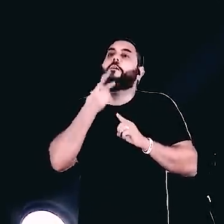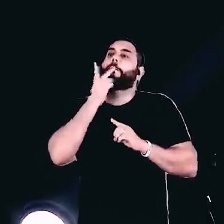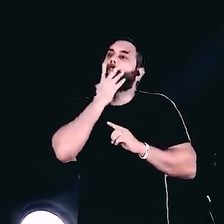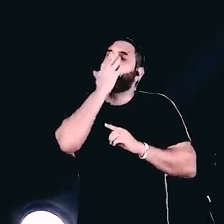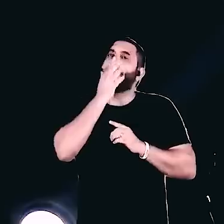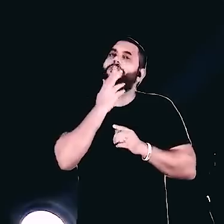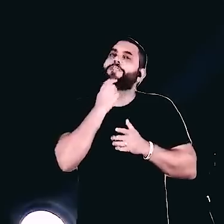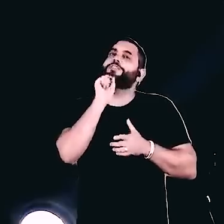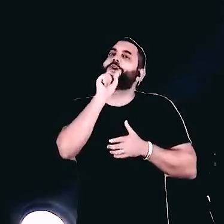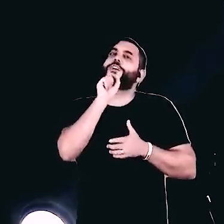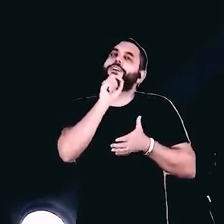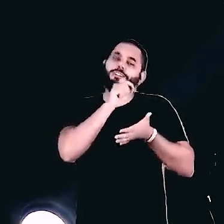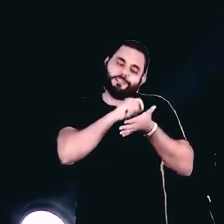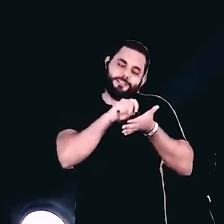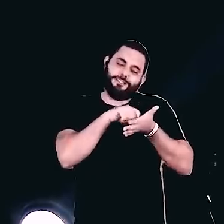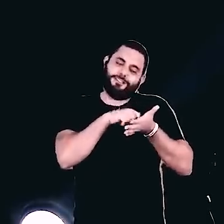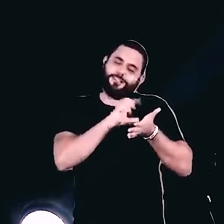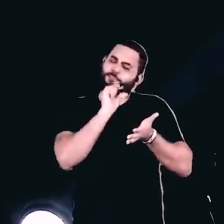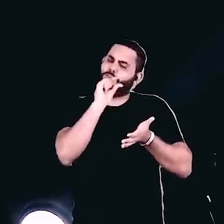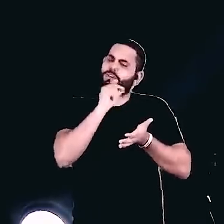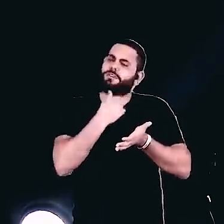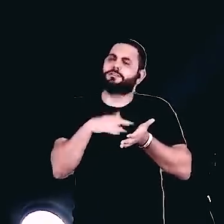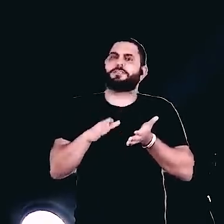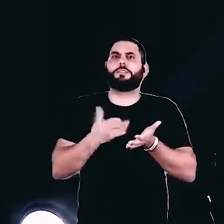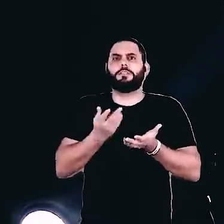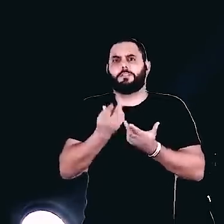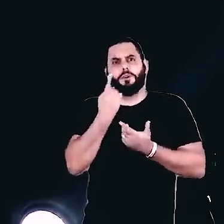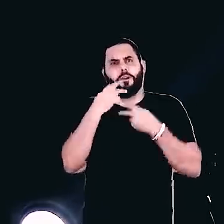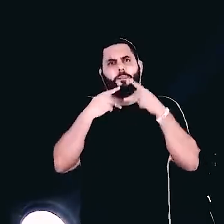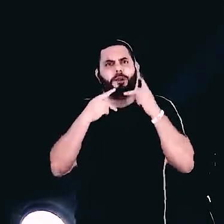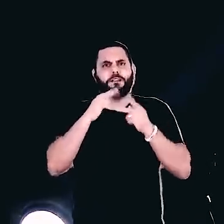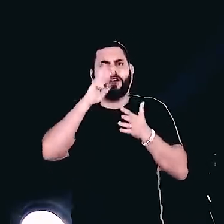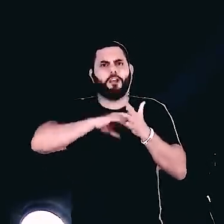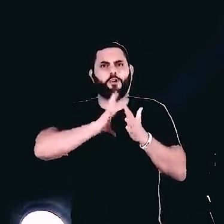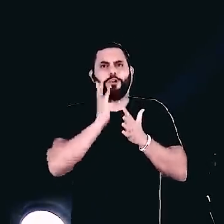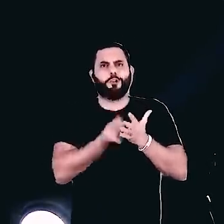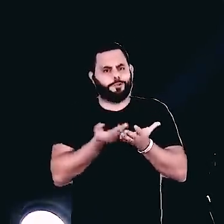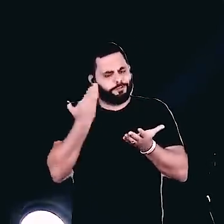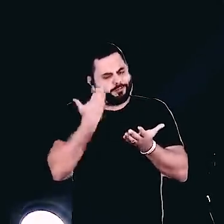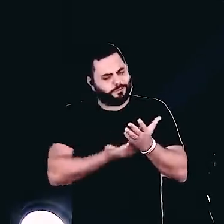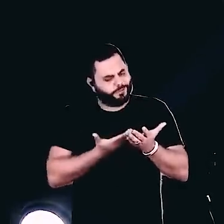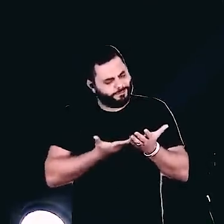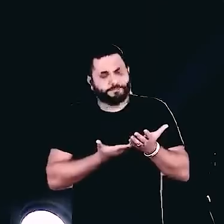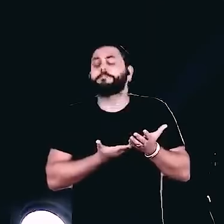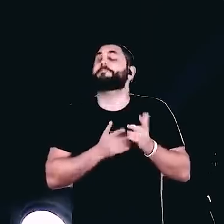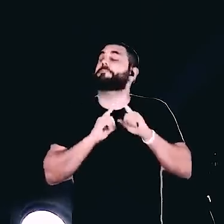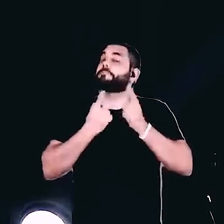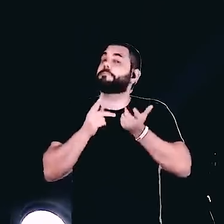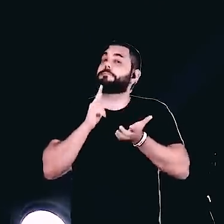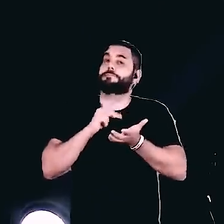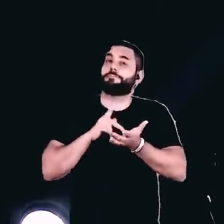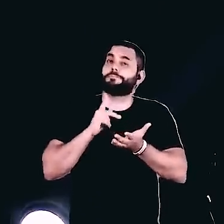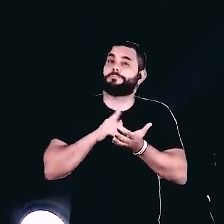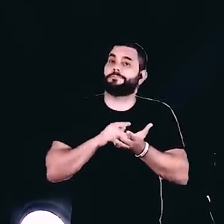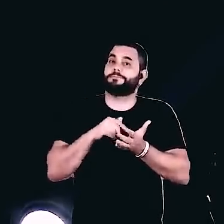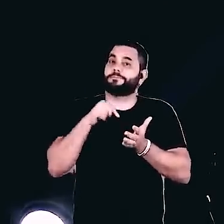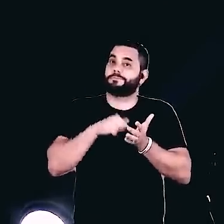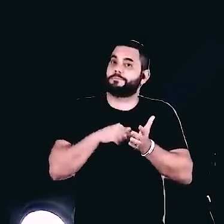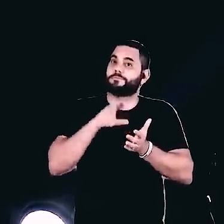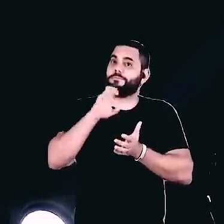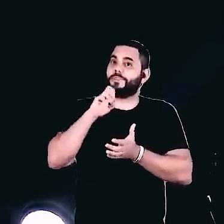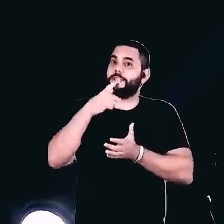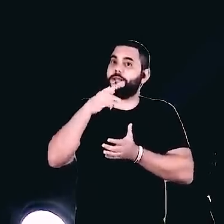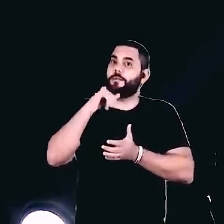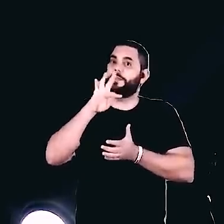bilhetinho, um bilhete. Porque ela é tão pequenininha, né? Você viu que numa pregação a gente já leu a carta toda. Mas, na verdade, ela é uma epístola.